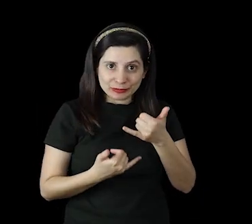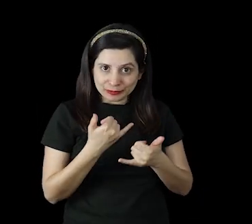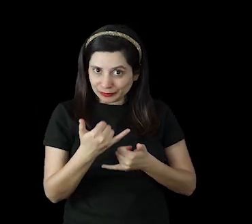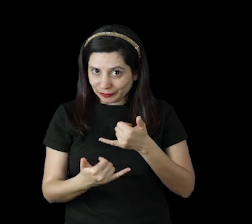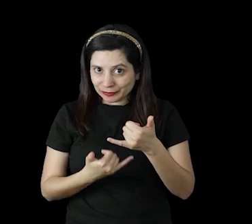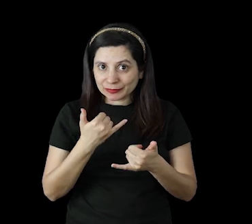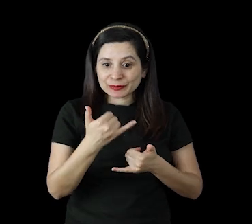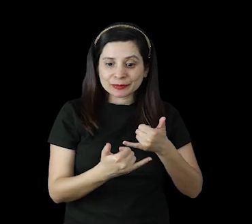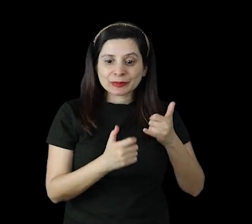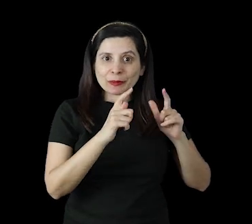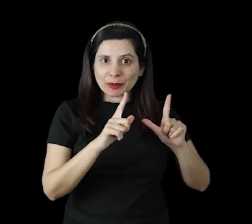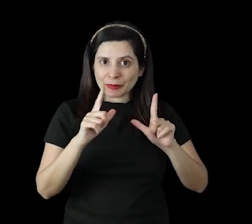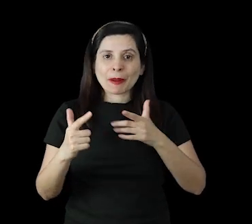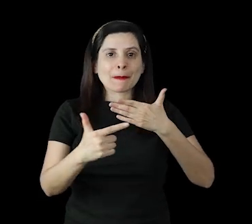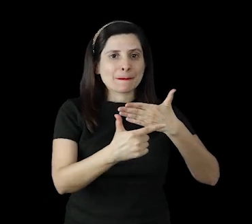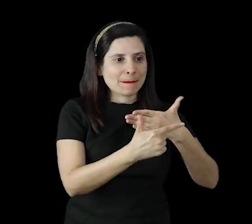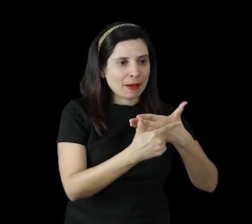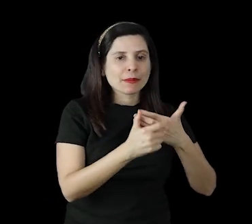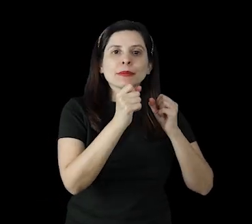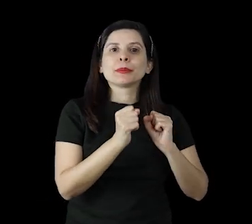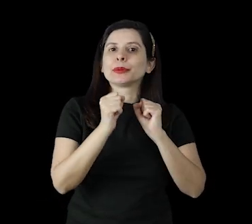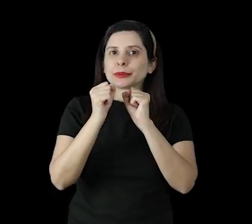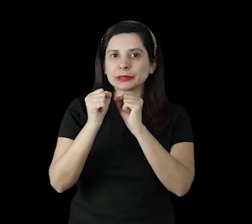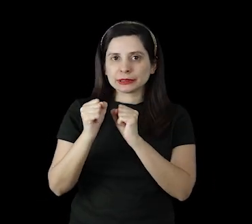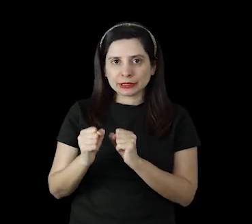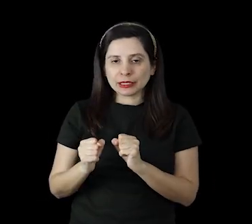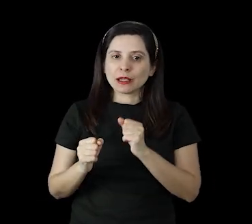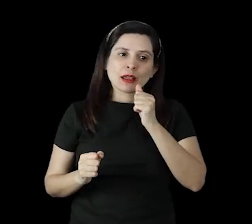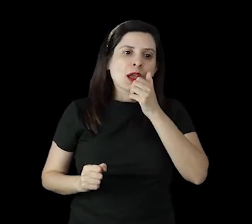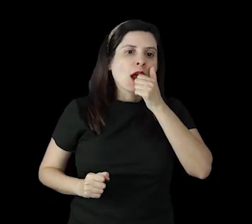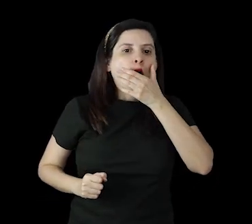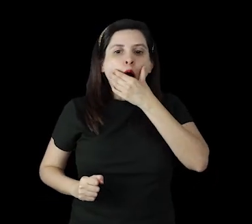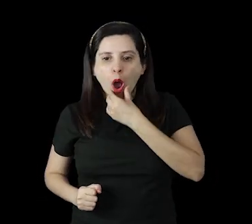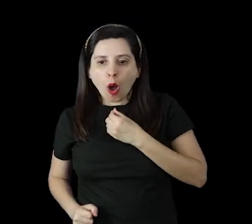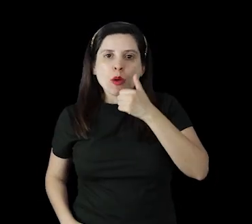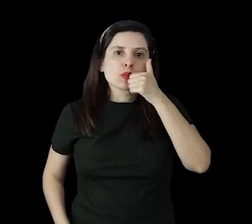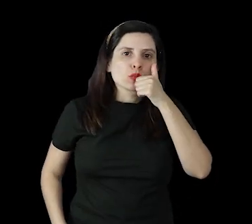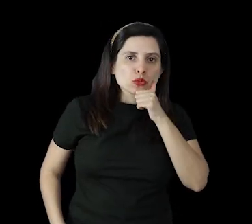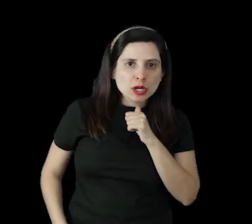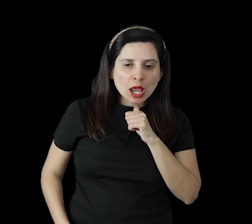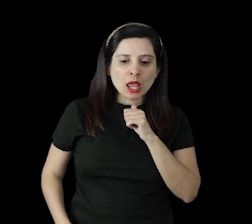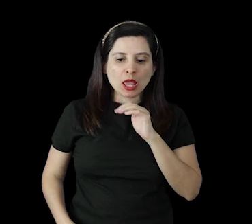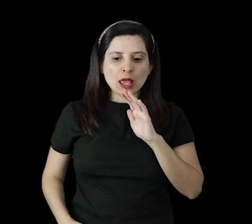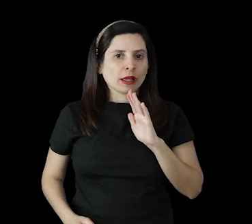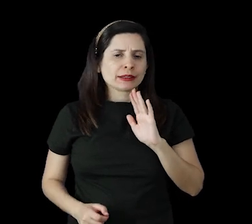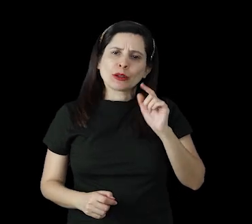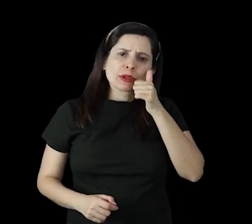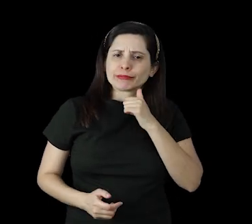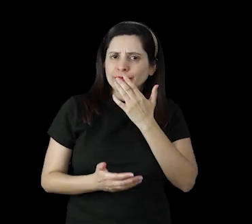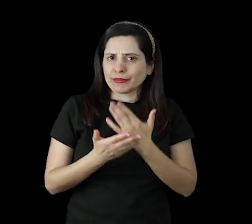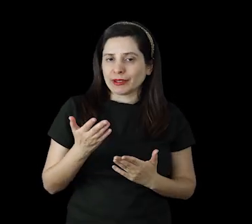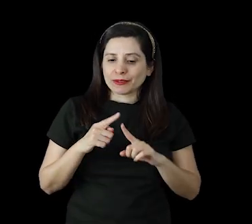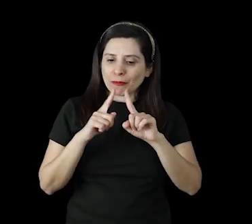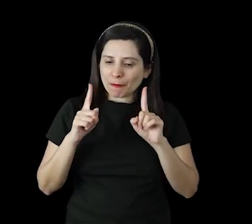jogos de papel, de poder, homem e mulher, não necessariamente ela vai perdendo,